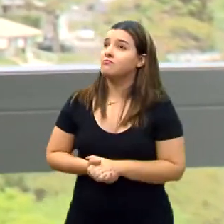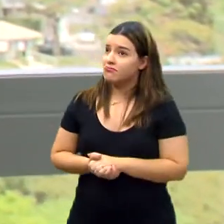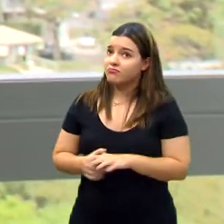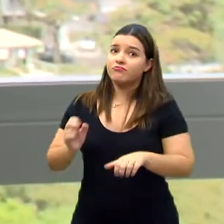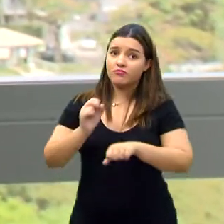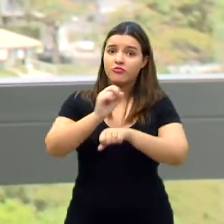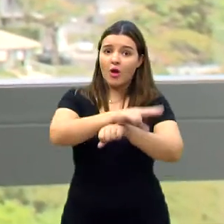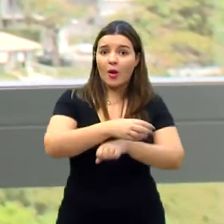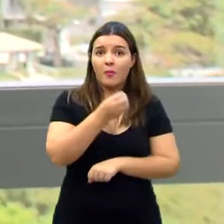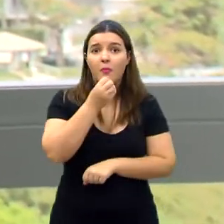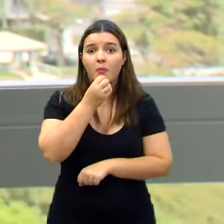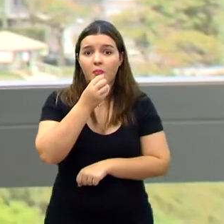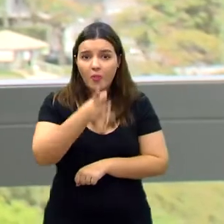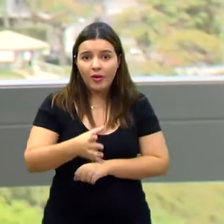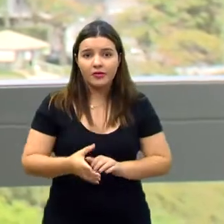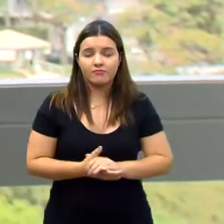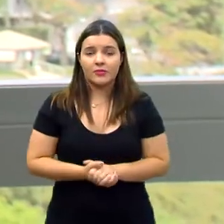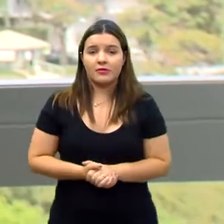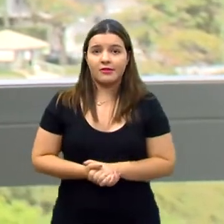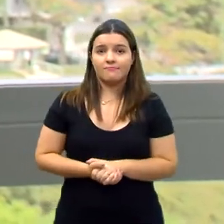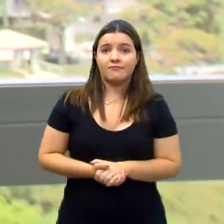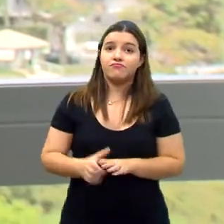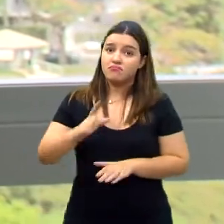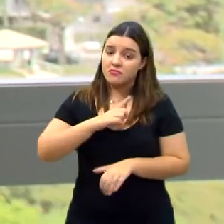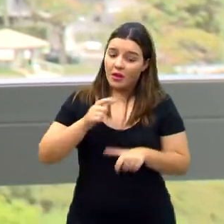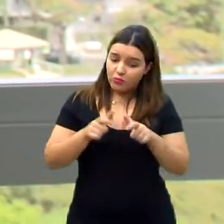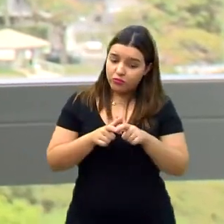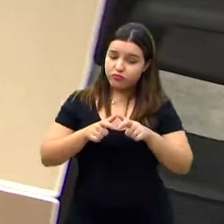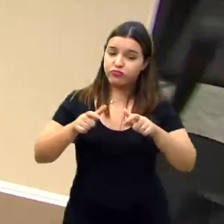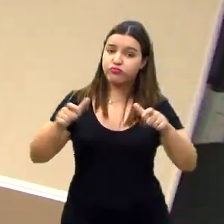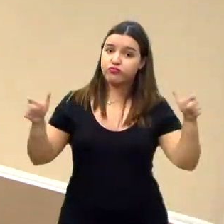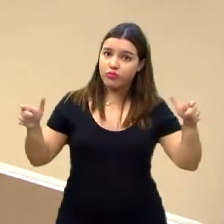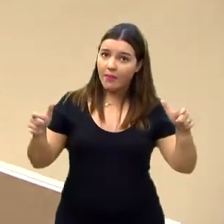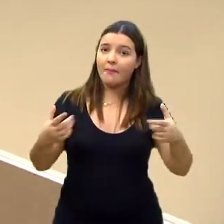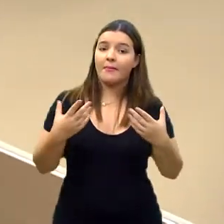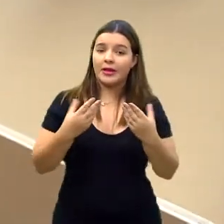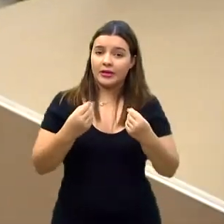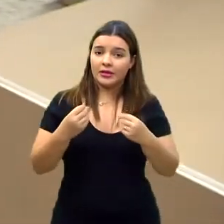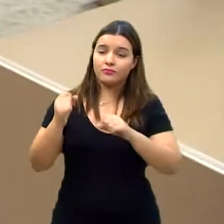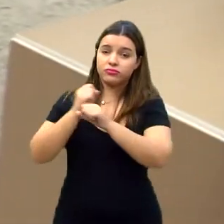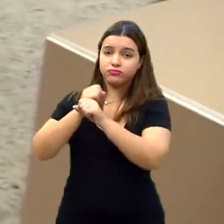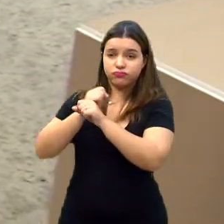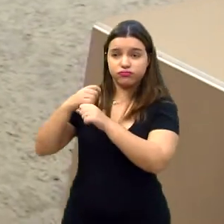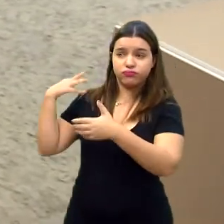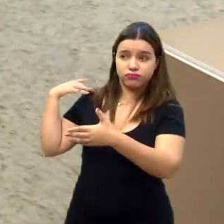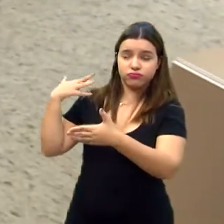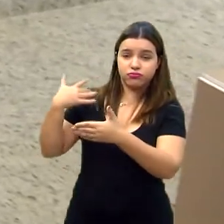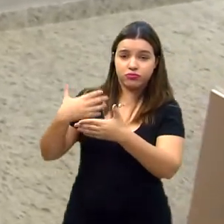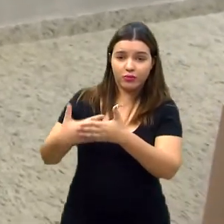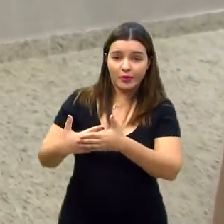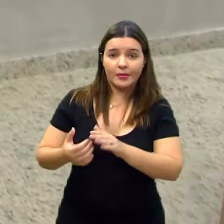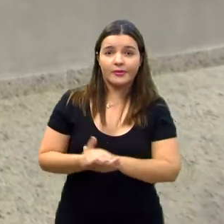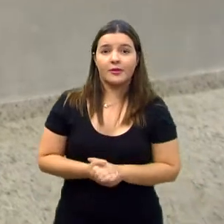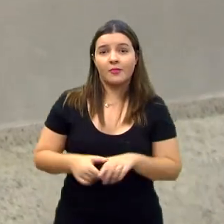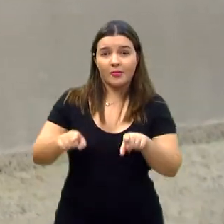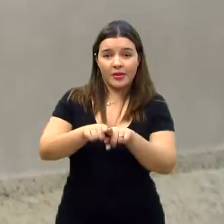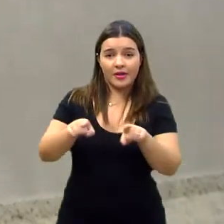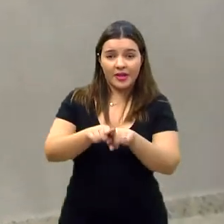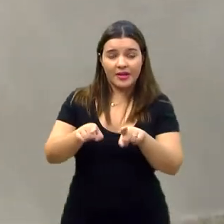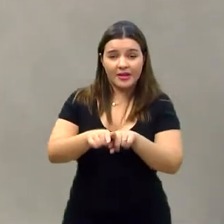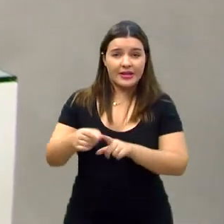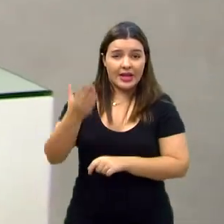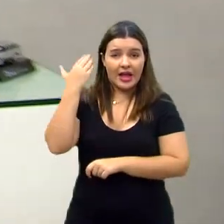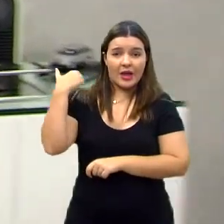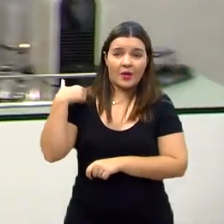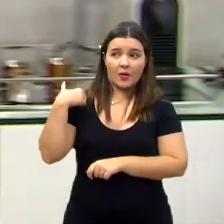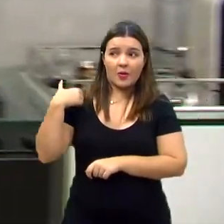bom nosso mercado ele é um e tem melhorado muito com o passar dos tempos porque na época que eu comecei